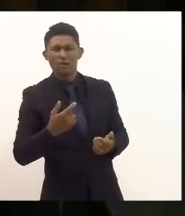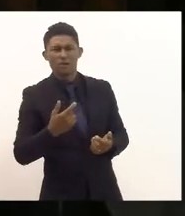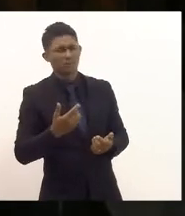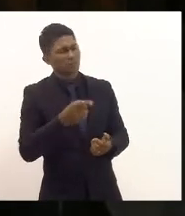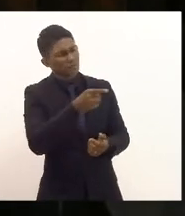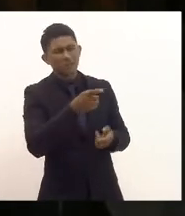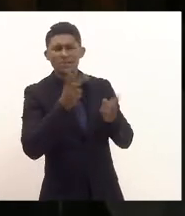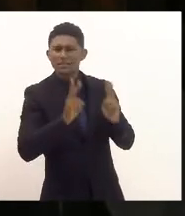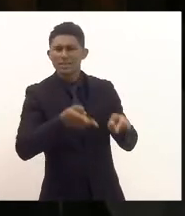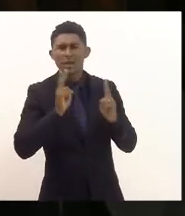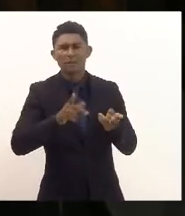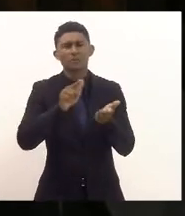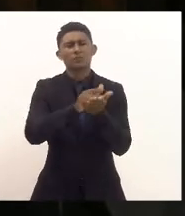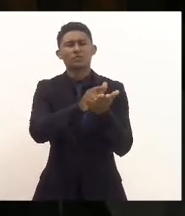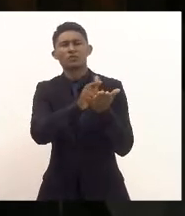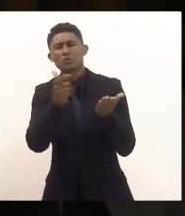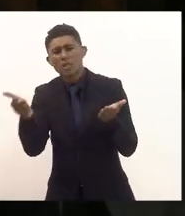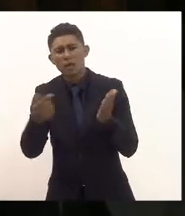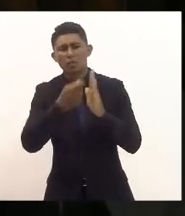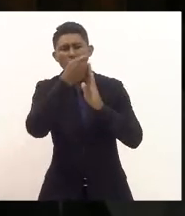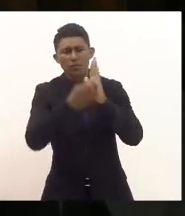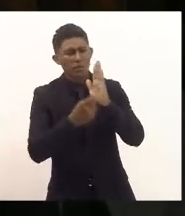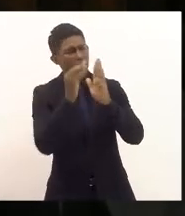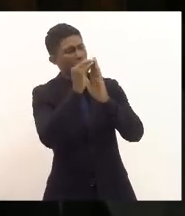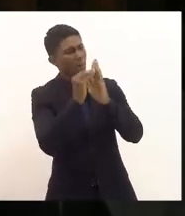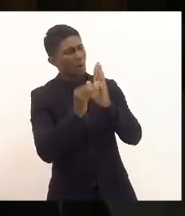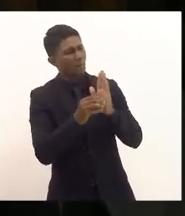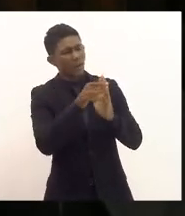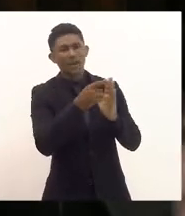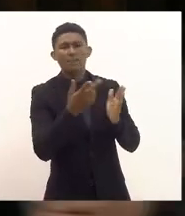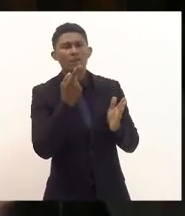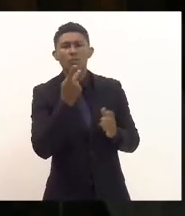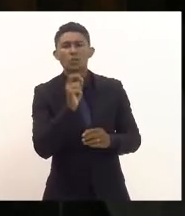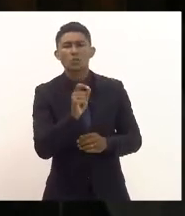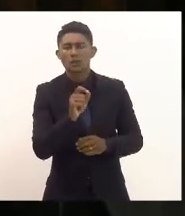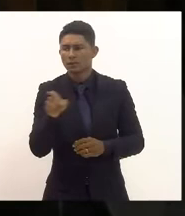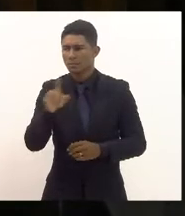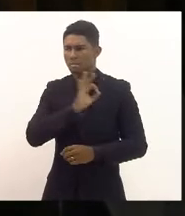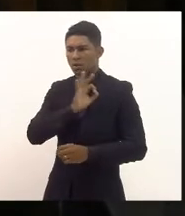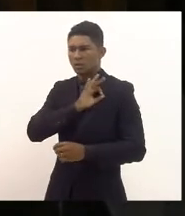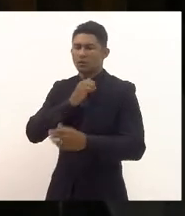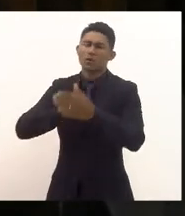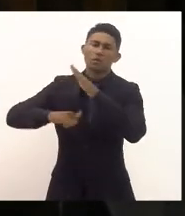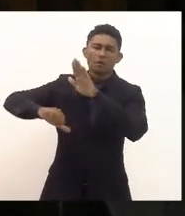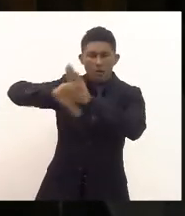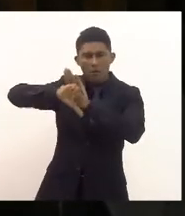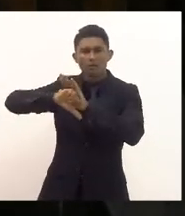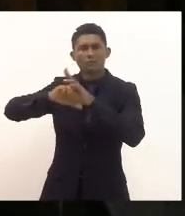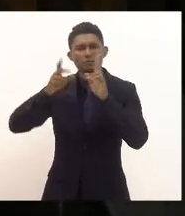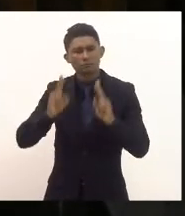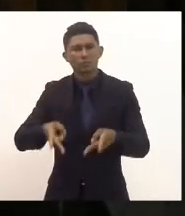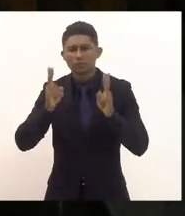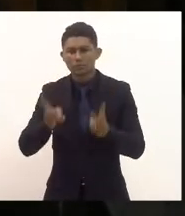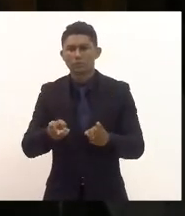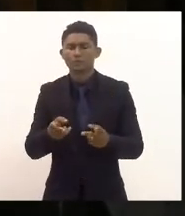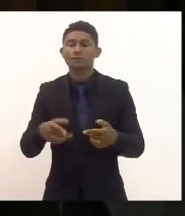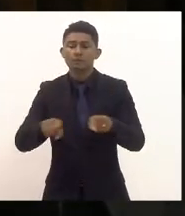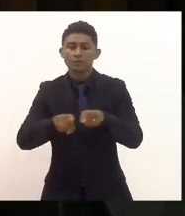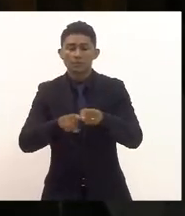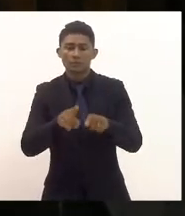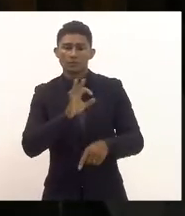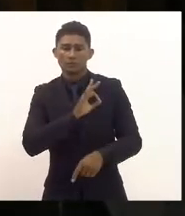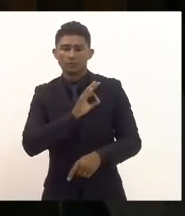recorrente dos jornais querendo criminalizar atuação dos policiais militares e dos policiais rodoviários